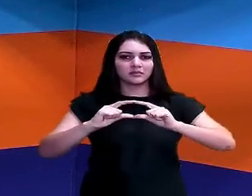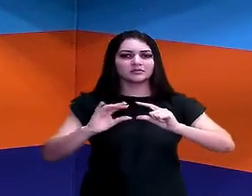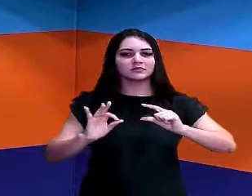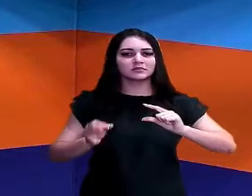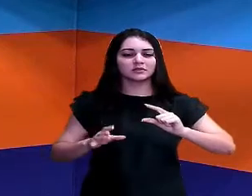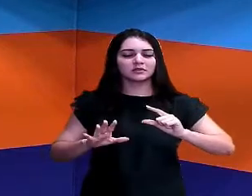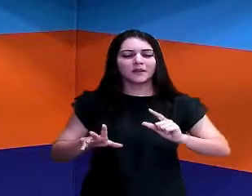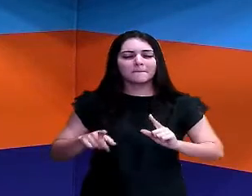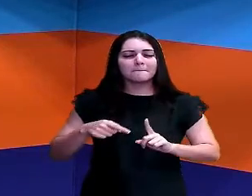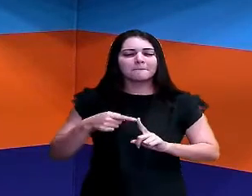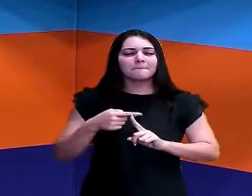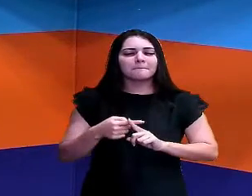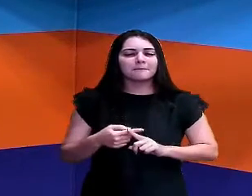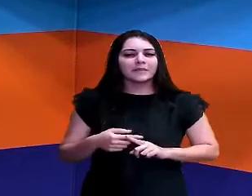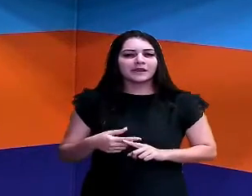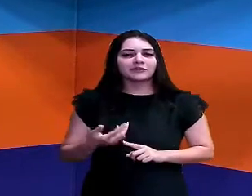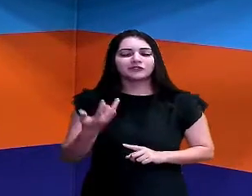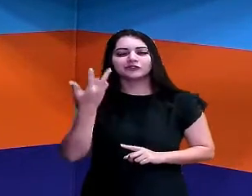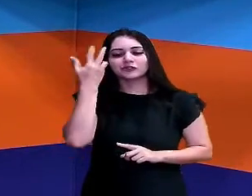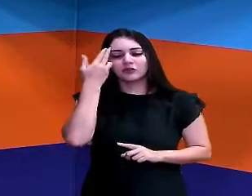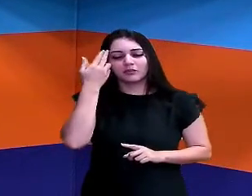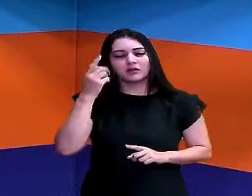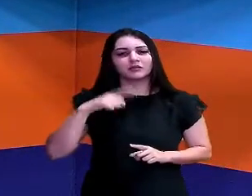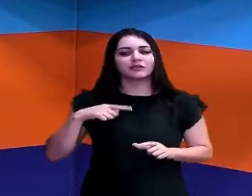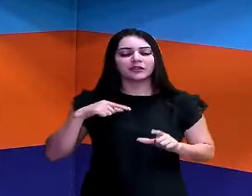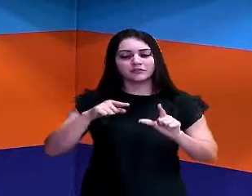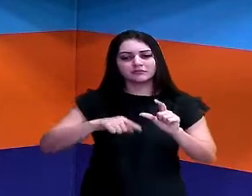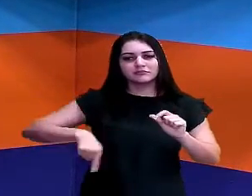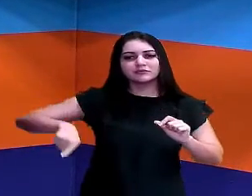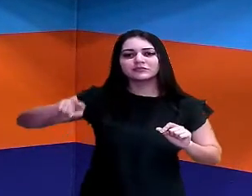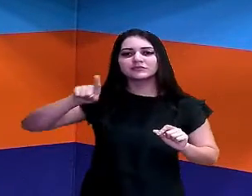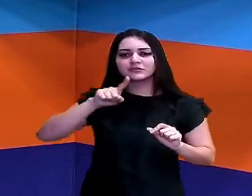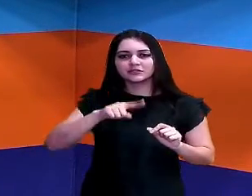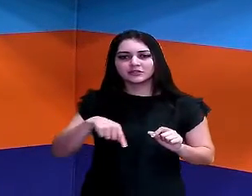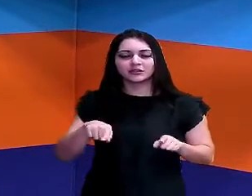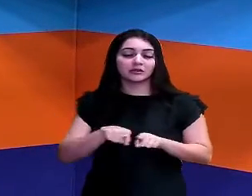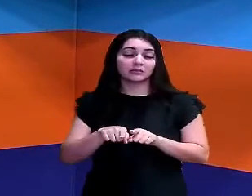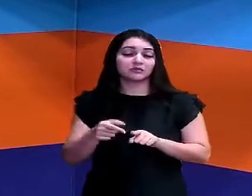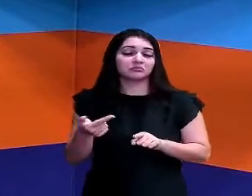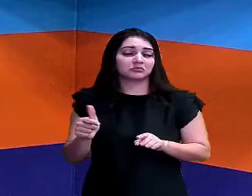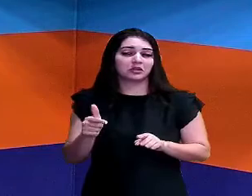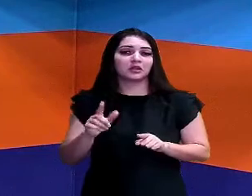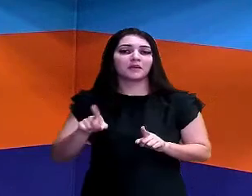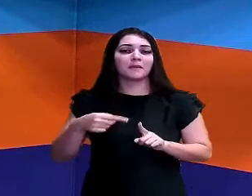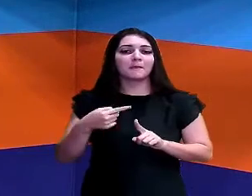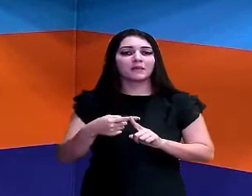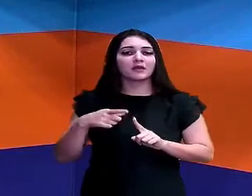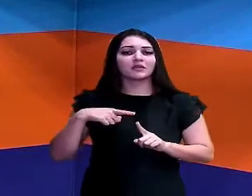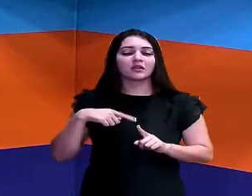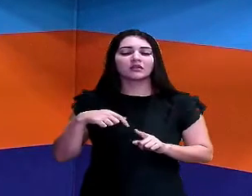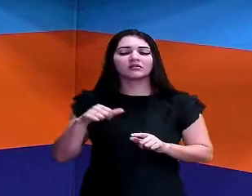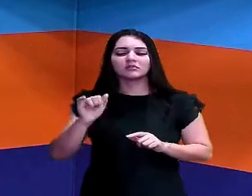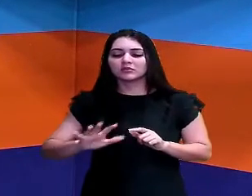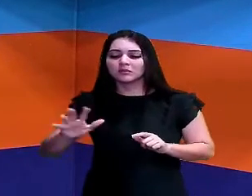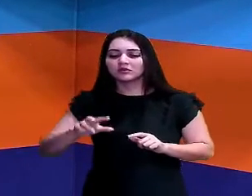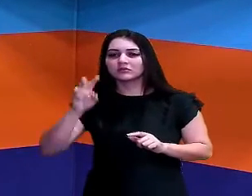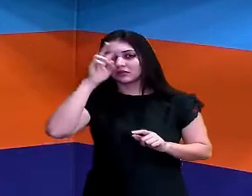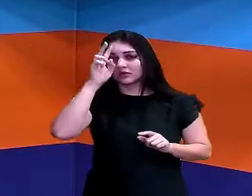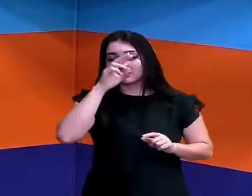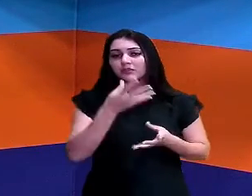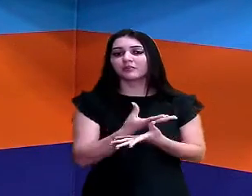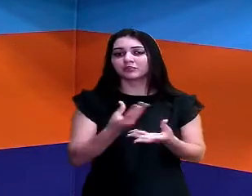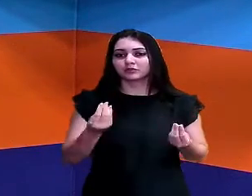mais comuns, tá? Tem o círculo também, que não está aqui, mas é uma figura que a gente lembra